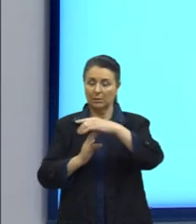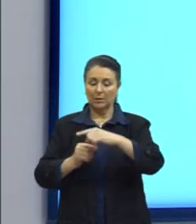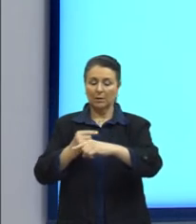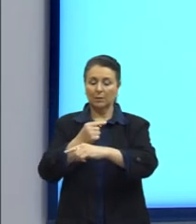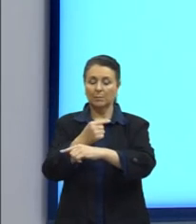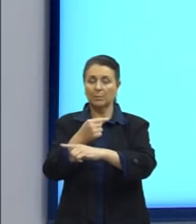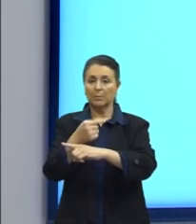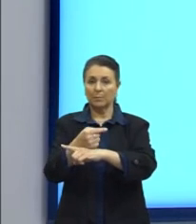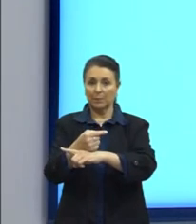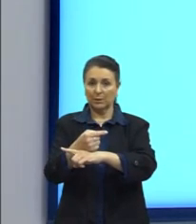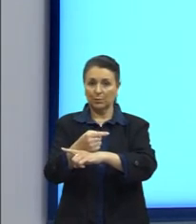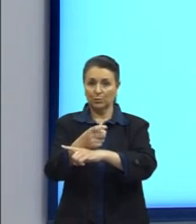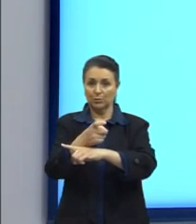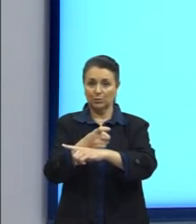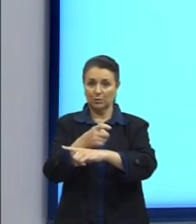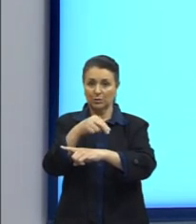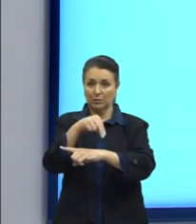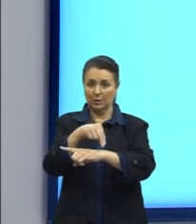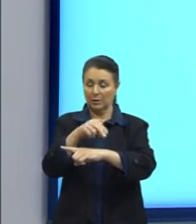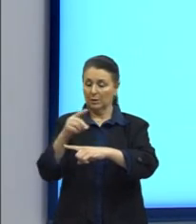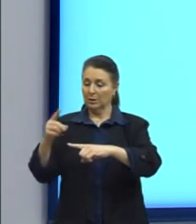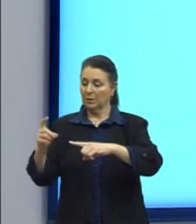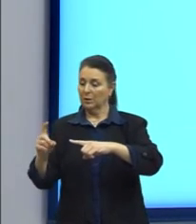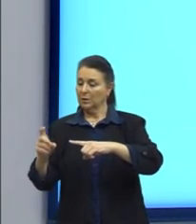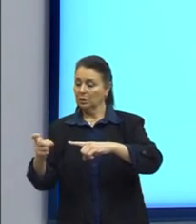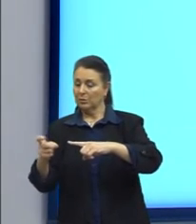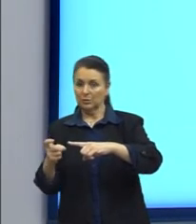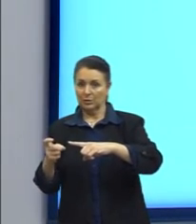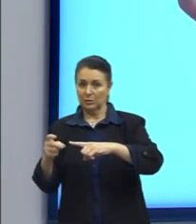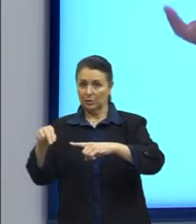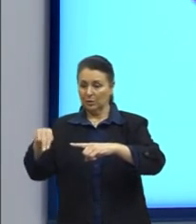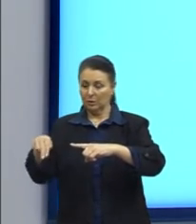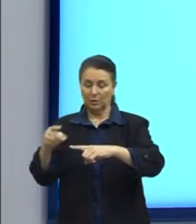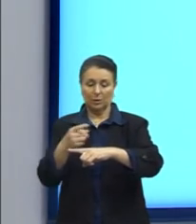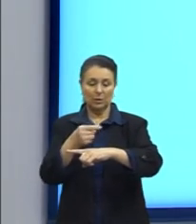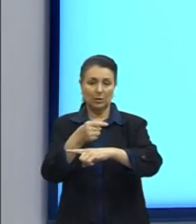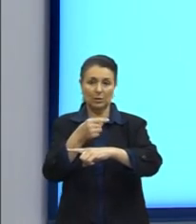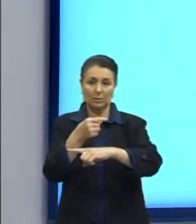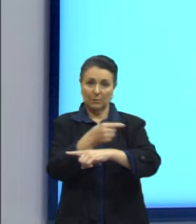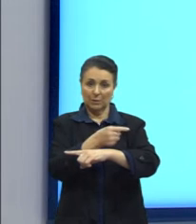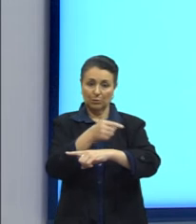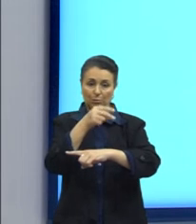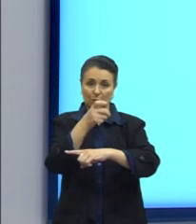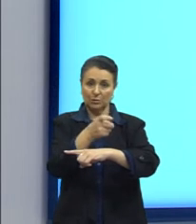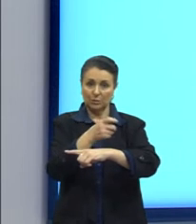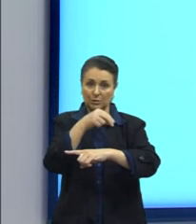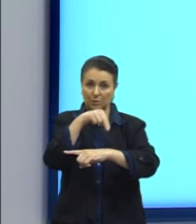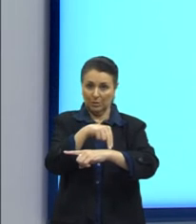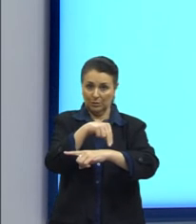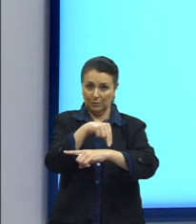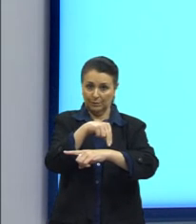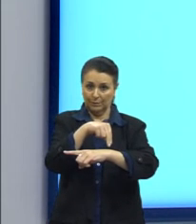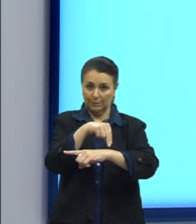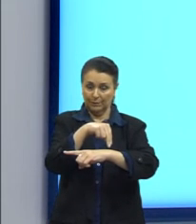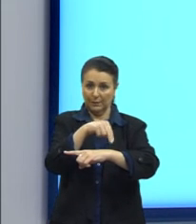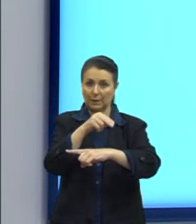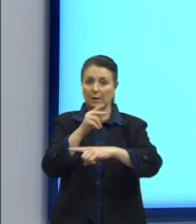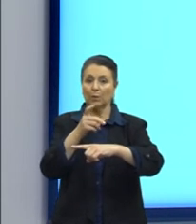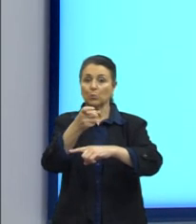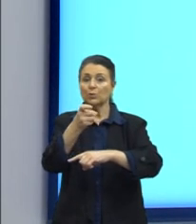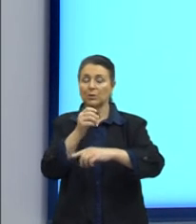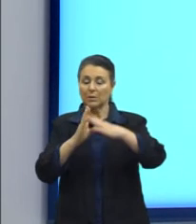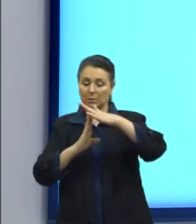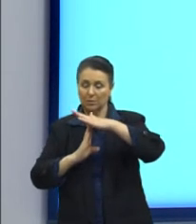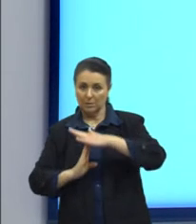xm que ele tá do lado oposto então ele vai ser negativo né fazendo referência então ao x mínimo